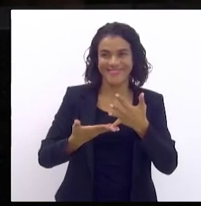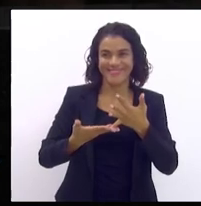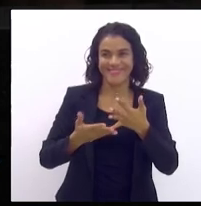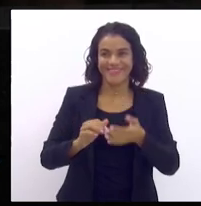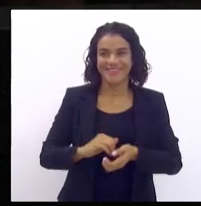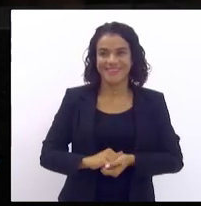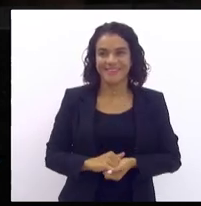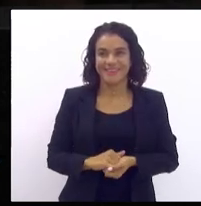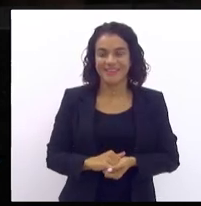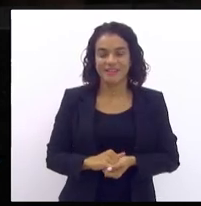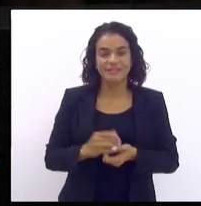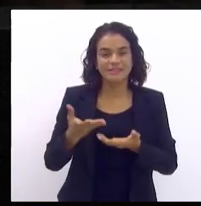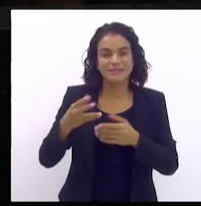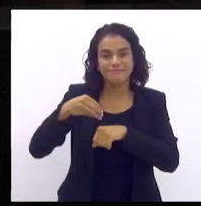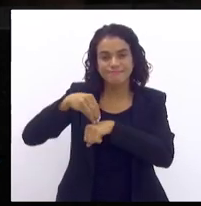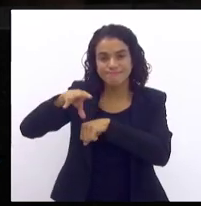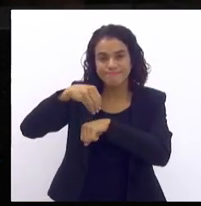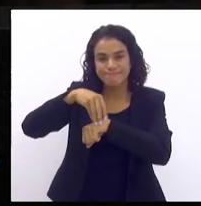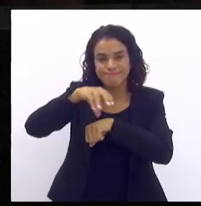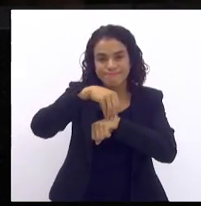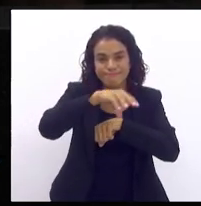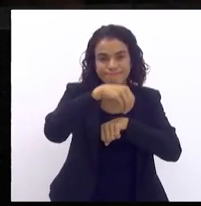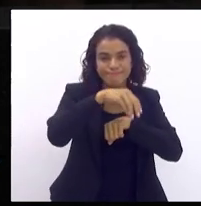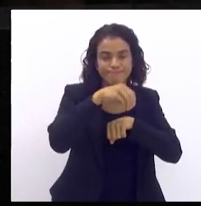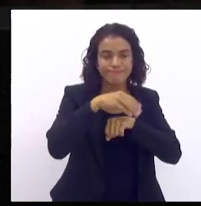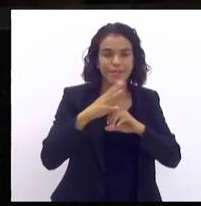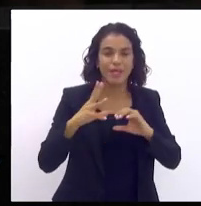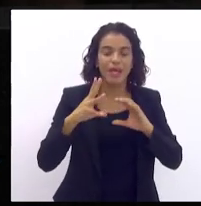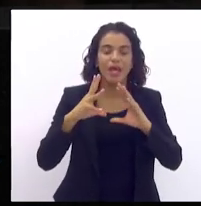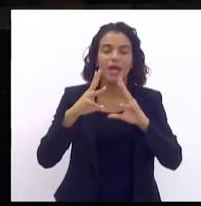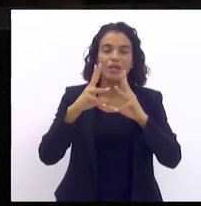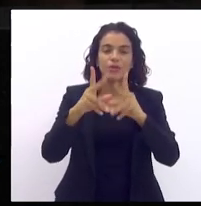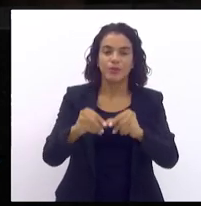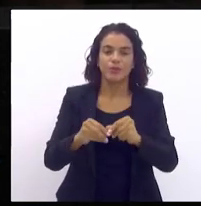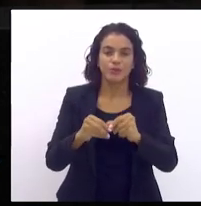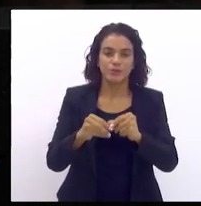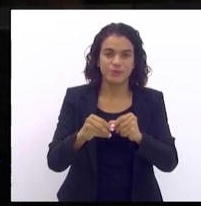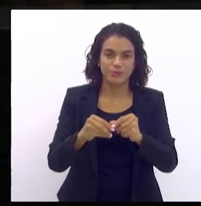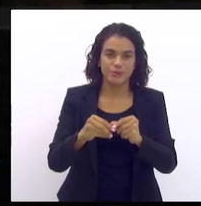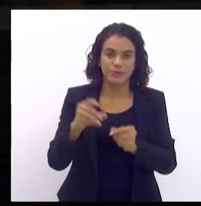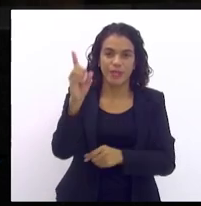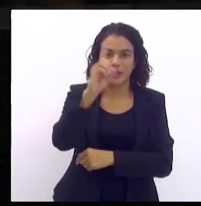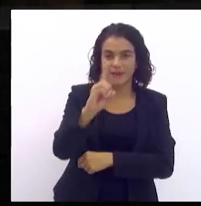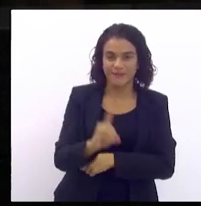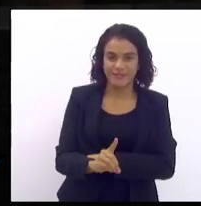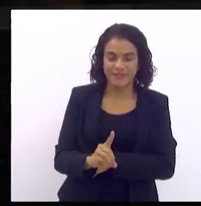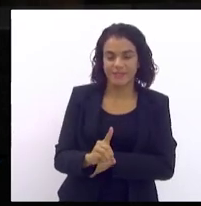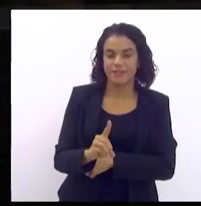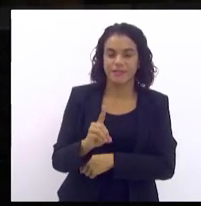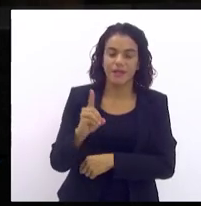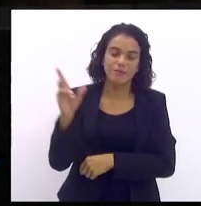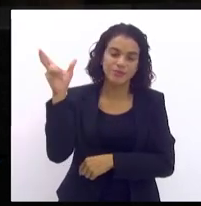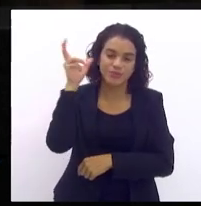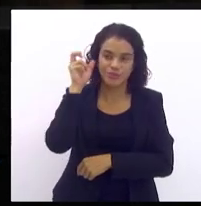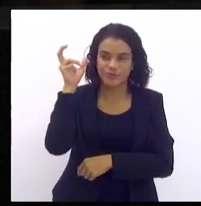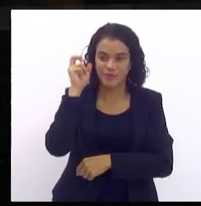Libras, que leva a nossa voz aos portadores de deficiência